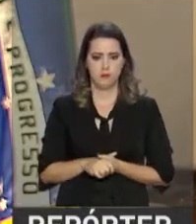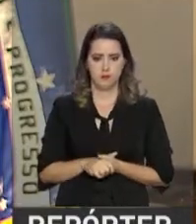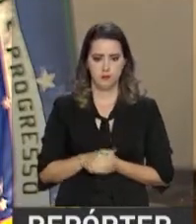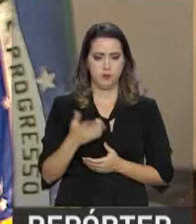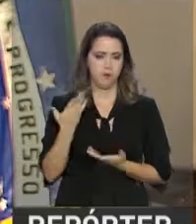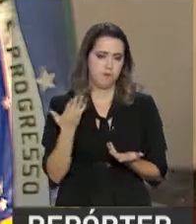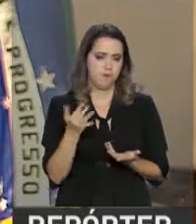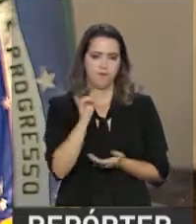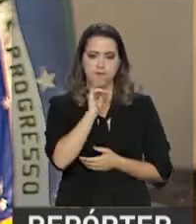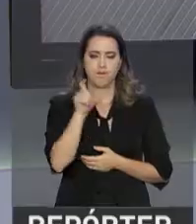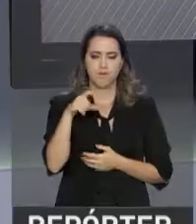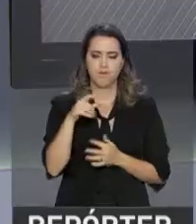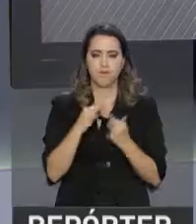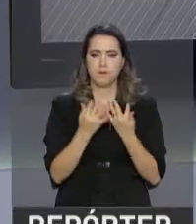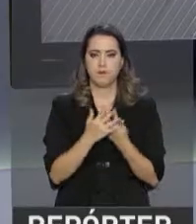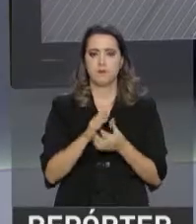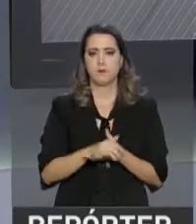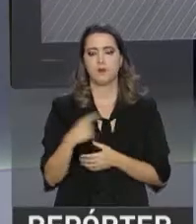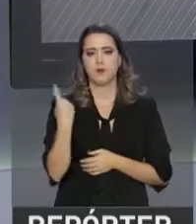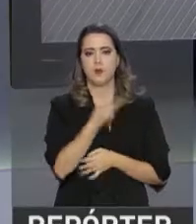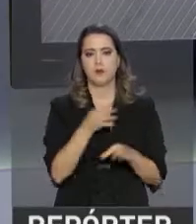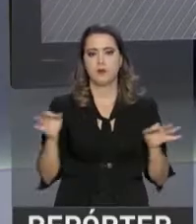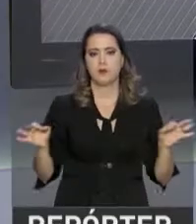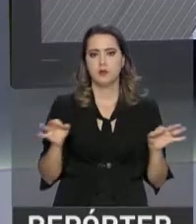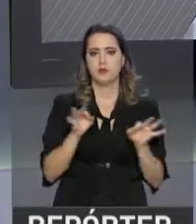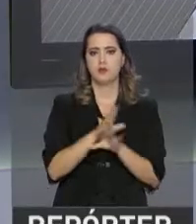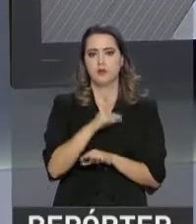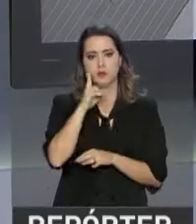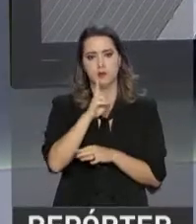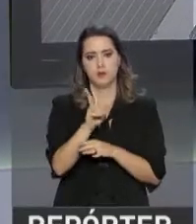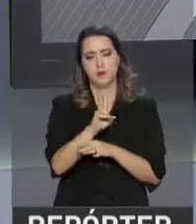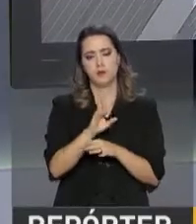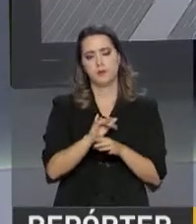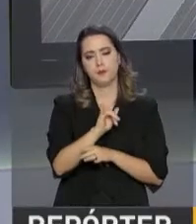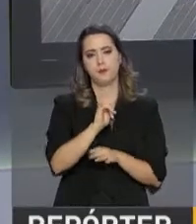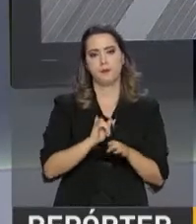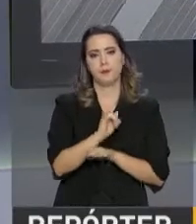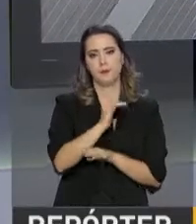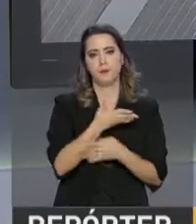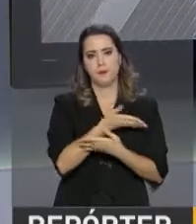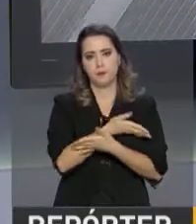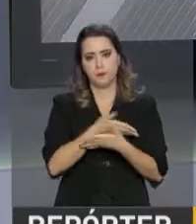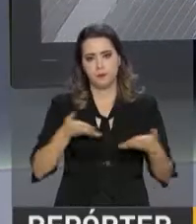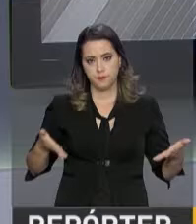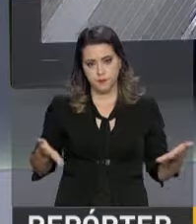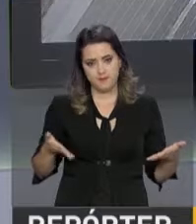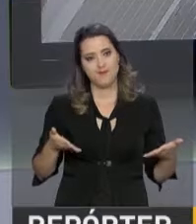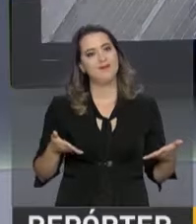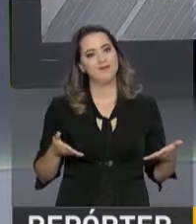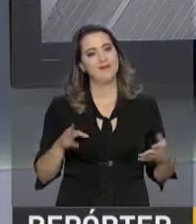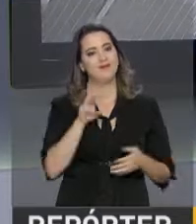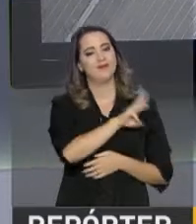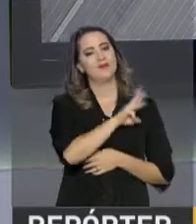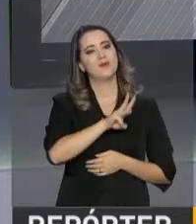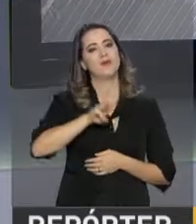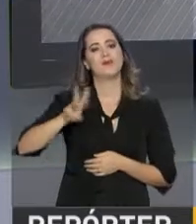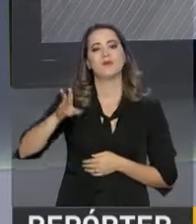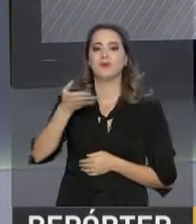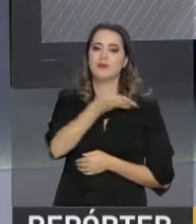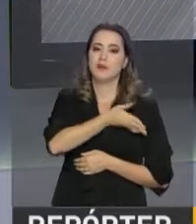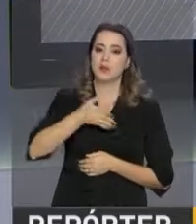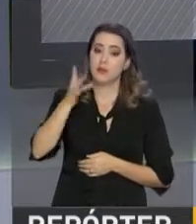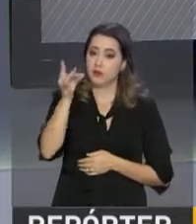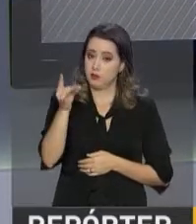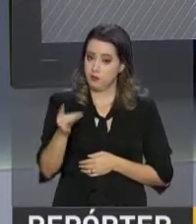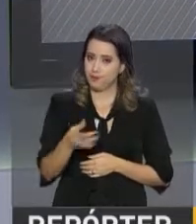como o bolsa família a gente fica por aqui e veja as nossas reportagens no youtube acompanhe nossa programação na página da